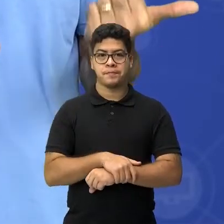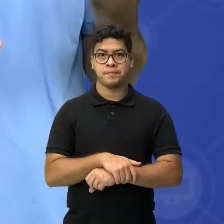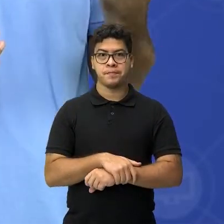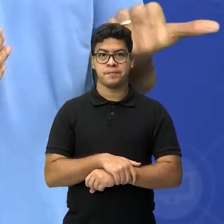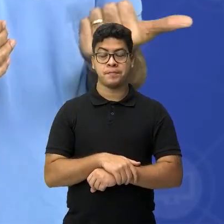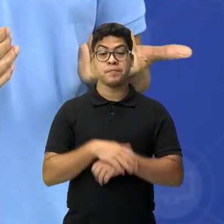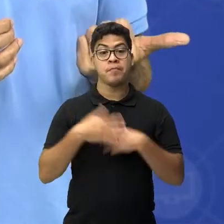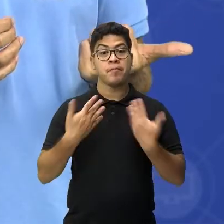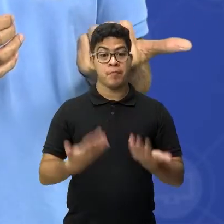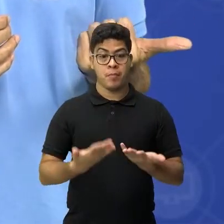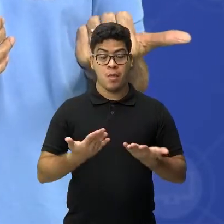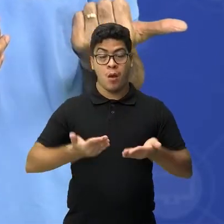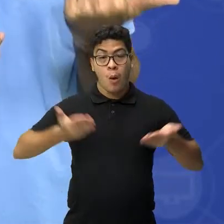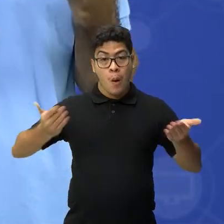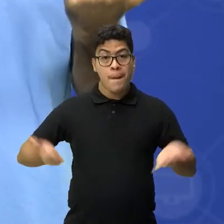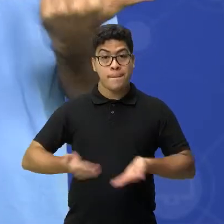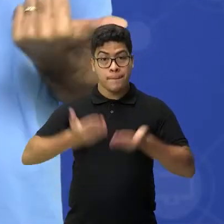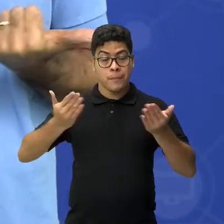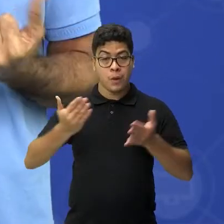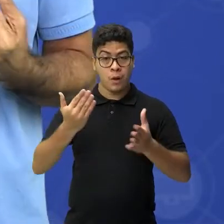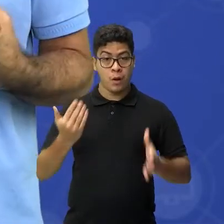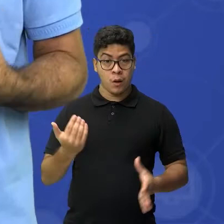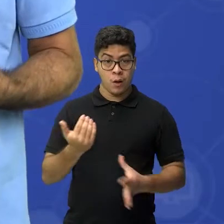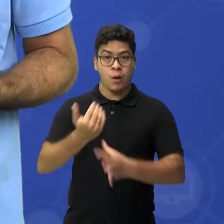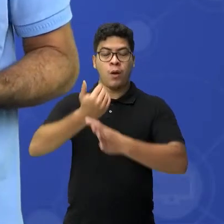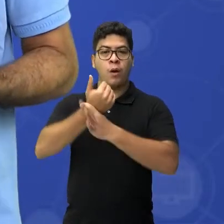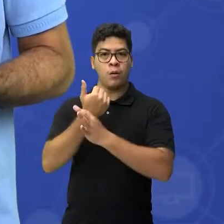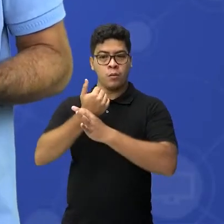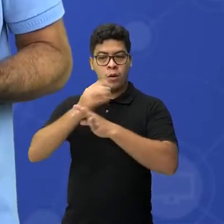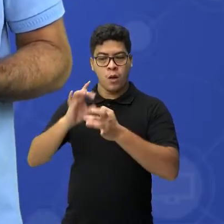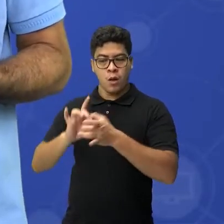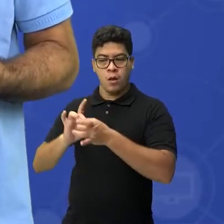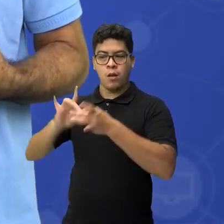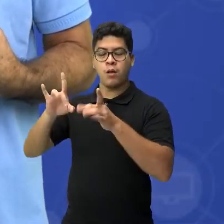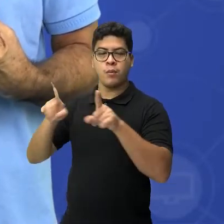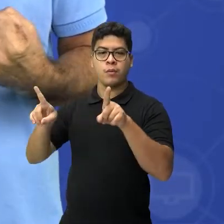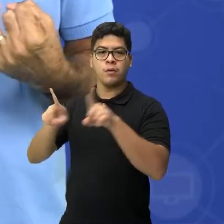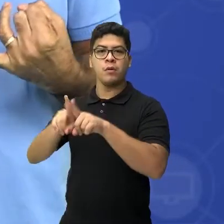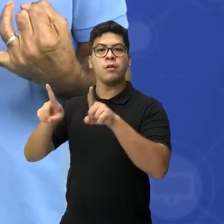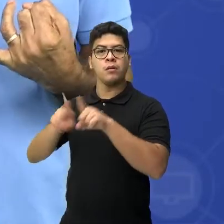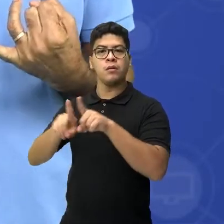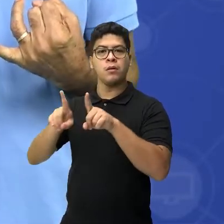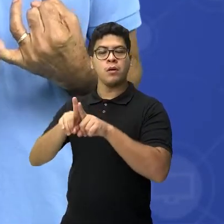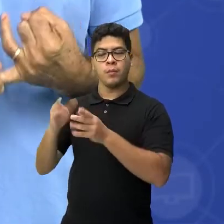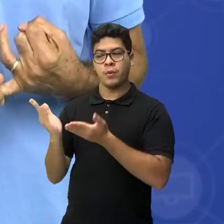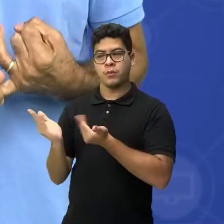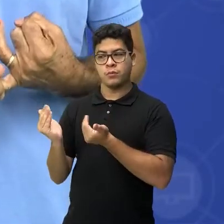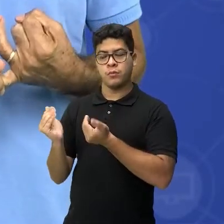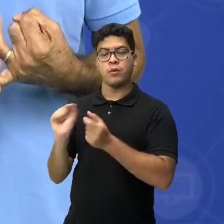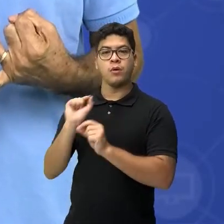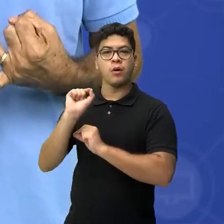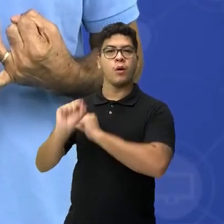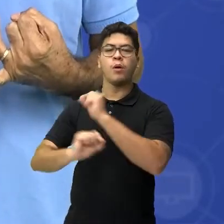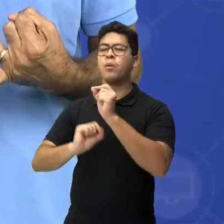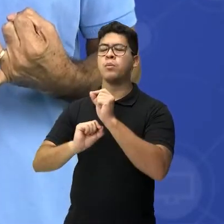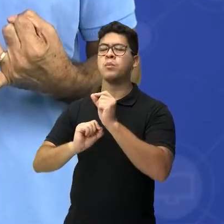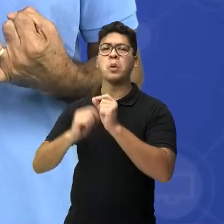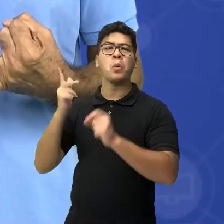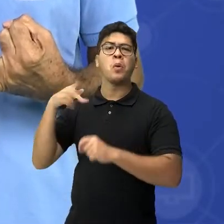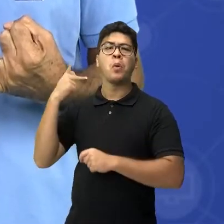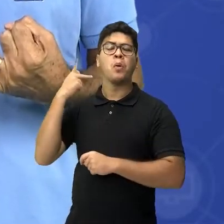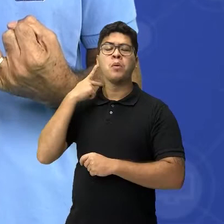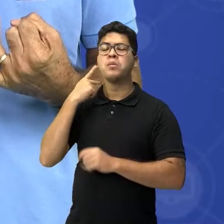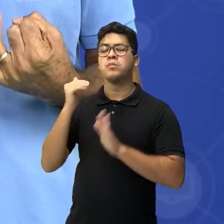Promoção da autonomia e emancipação dos jovens, né, importante, e que se crie políticas que vão